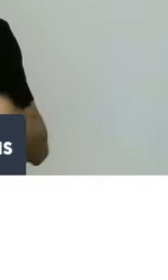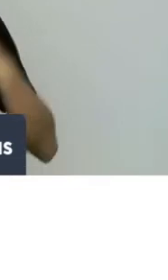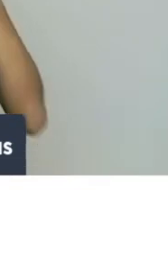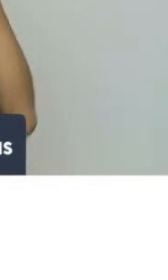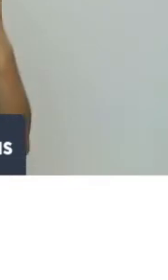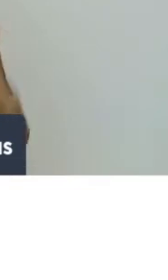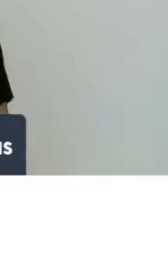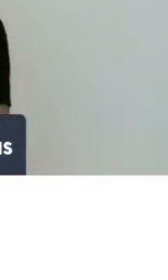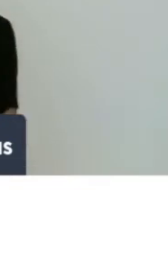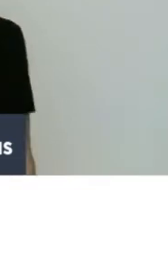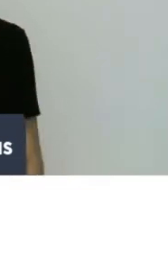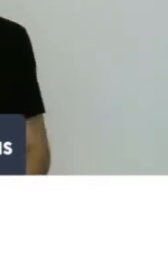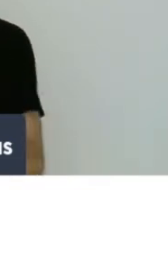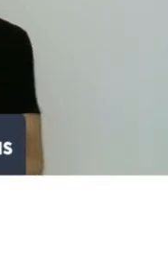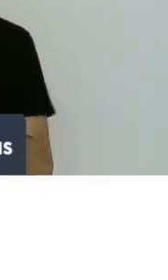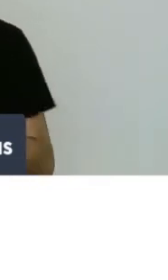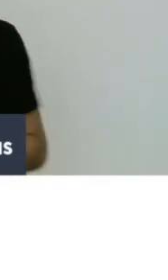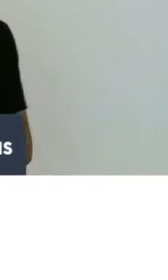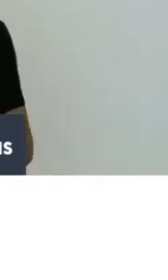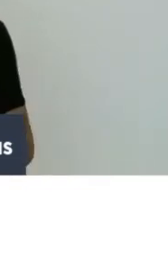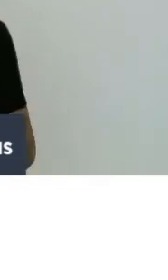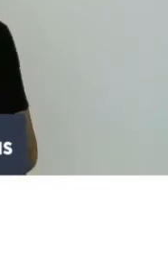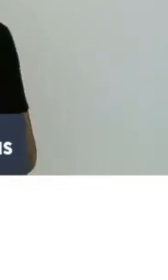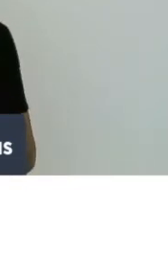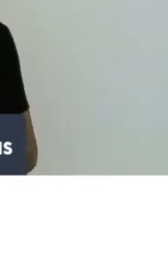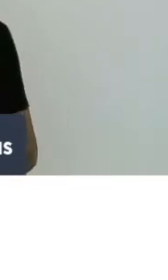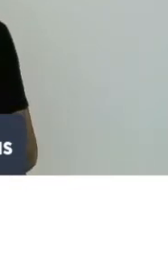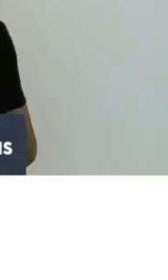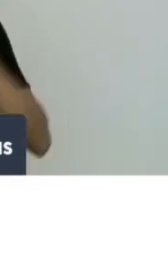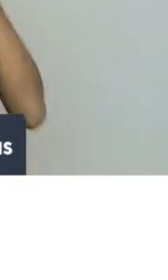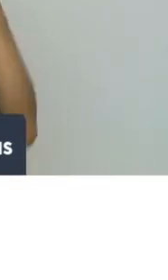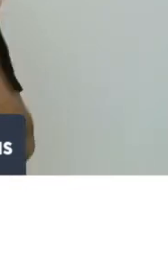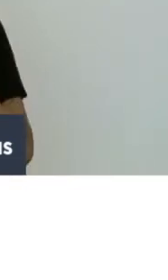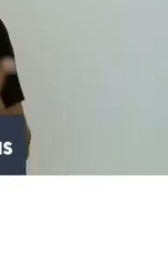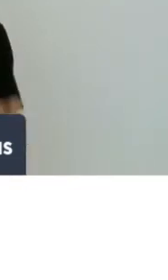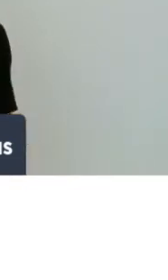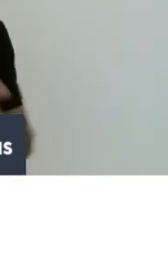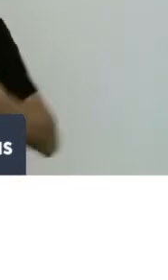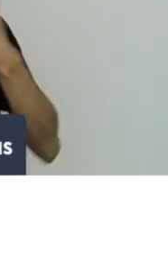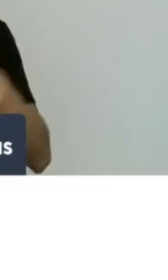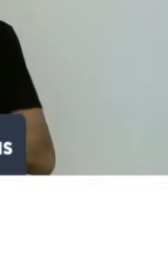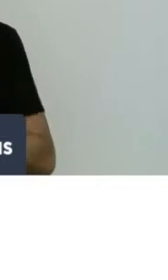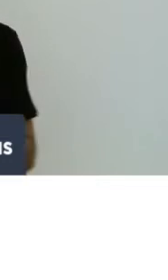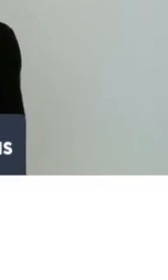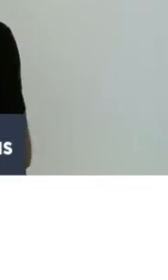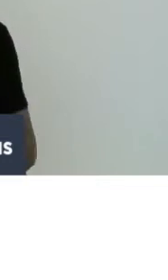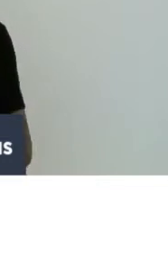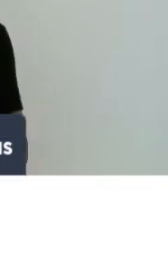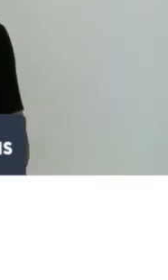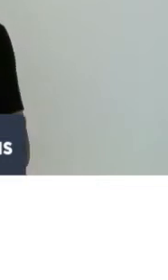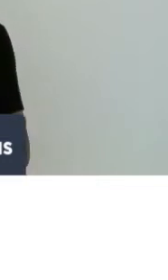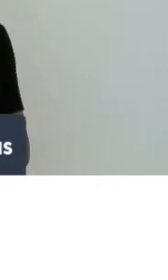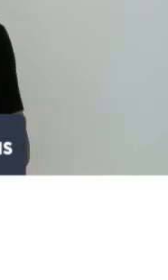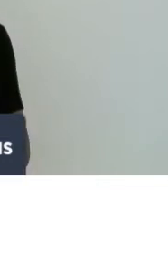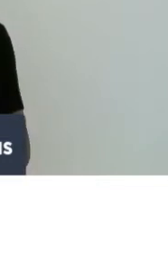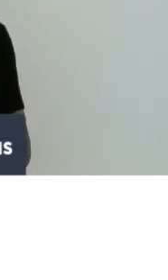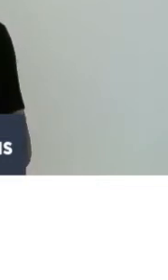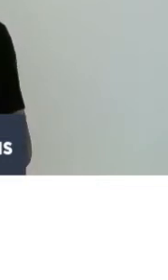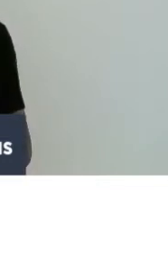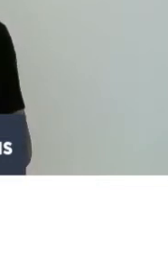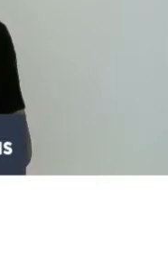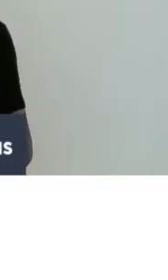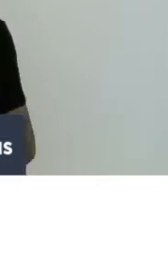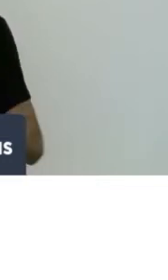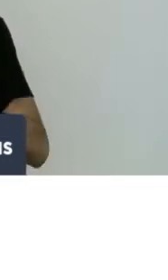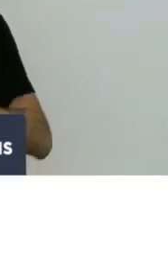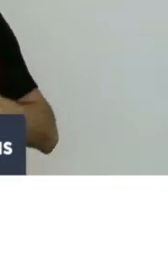enfim, pelo apoio, também na interpretação em Libras. E queria apresentar essa mesa, o